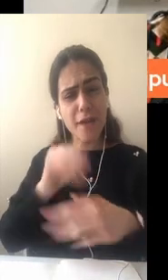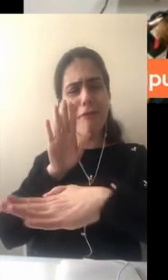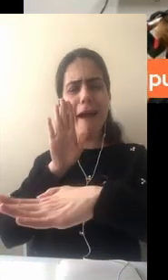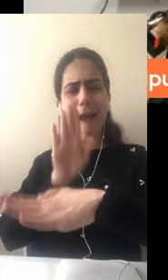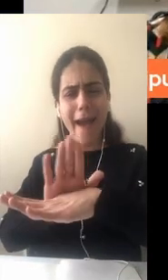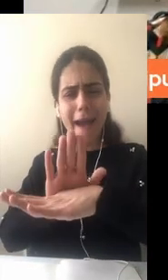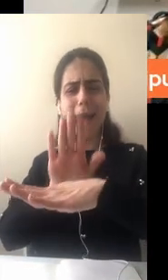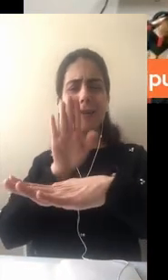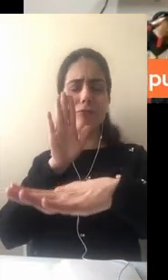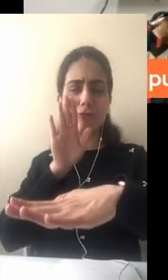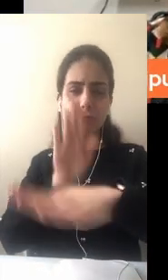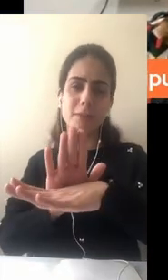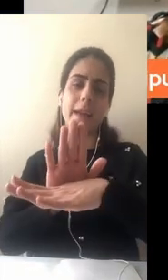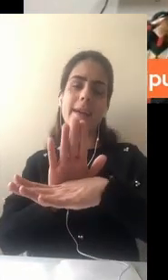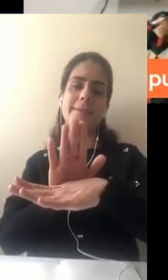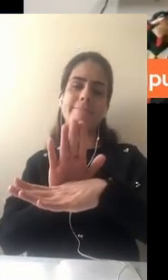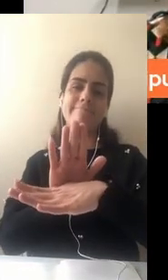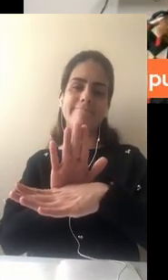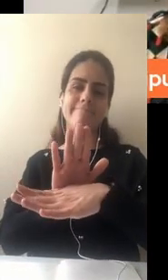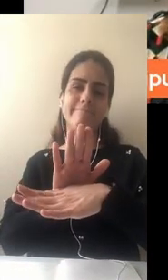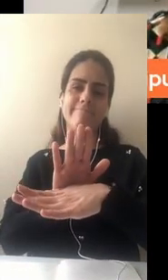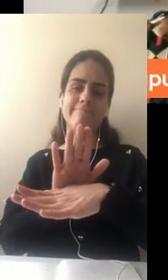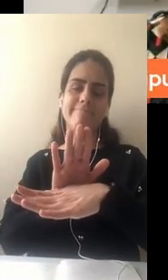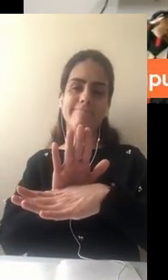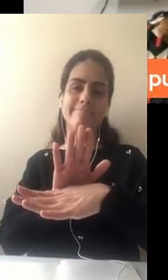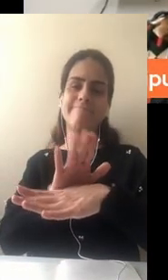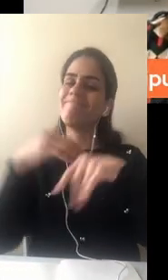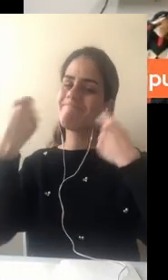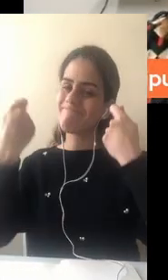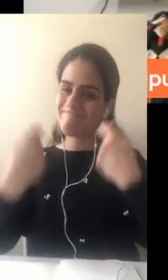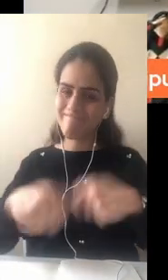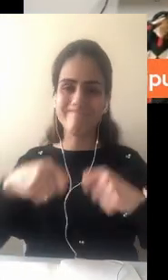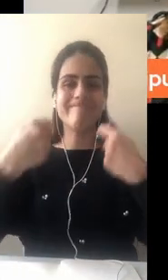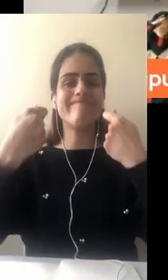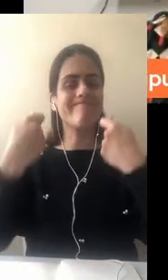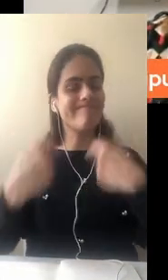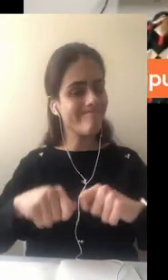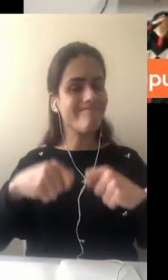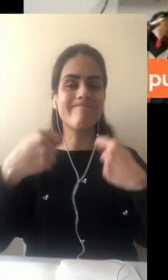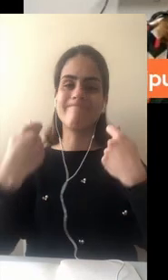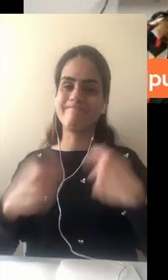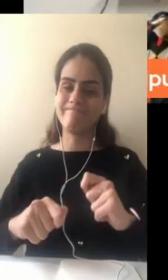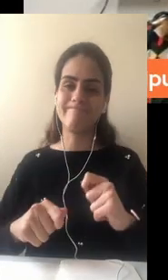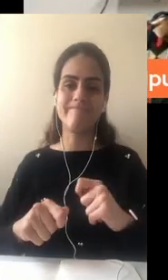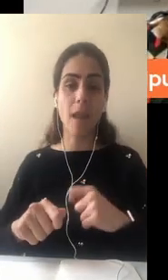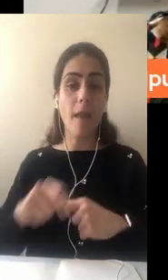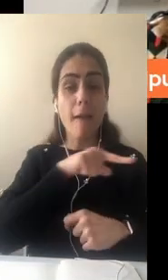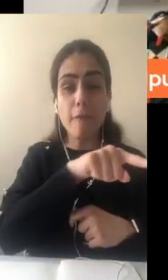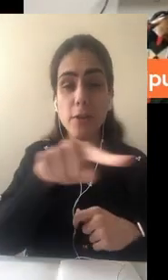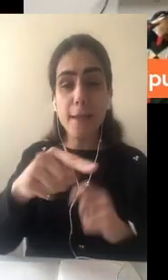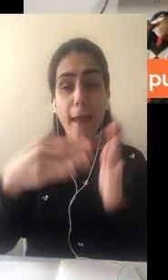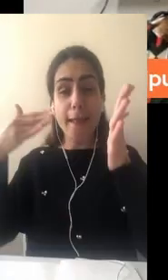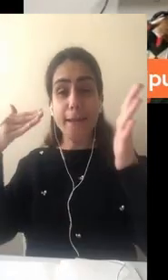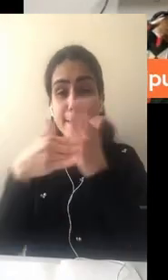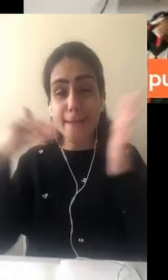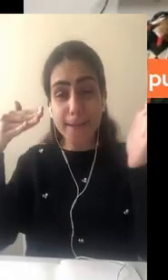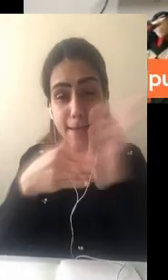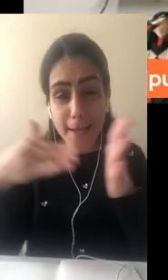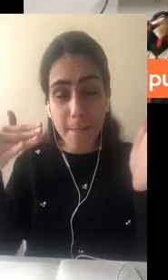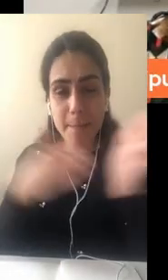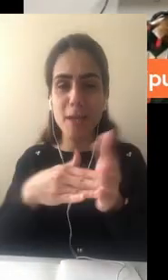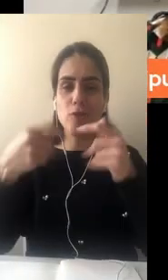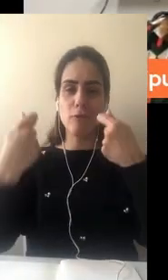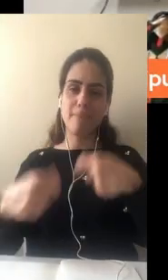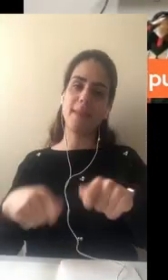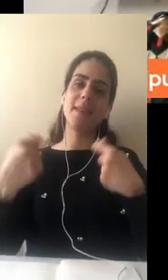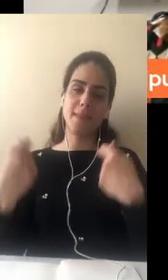ponte, seja esteio, seja corrimão, seja margem, seja limite, seja força,